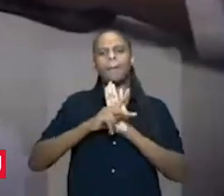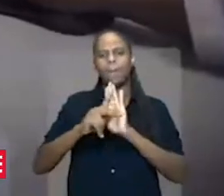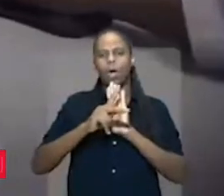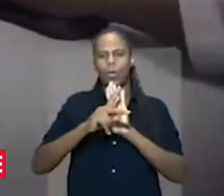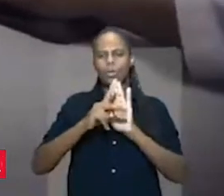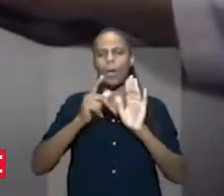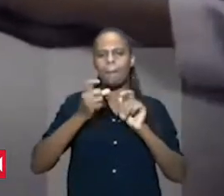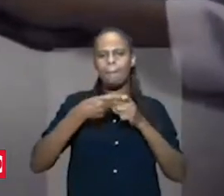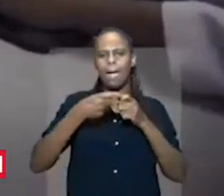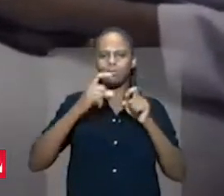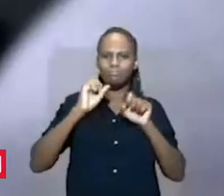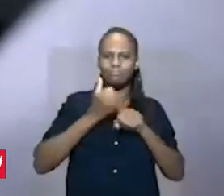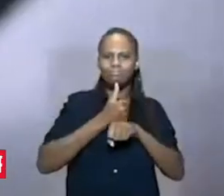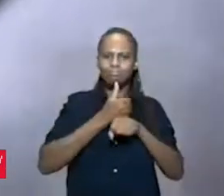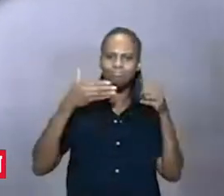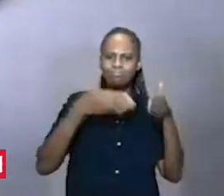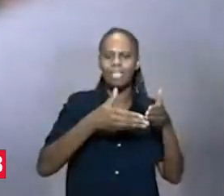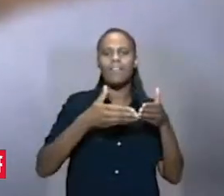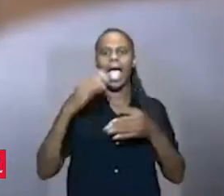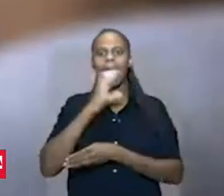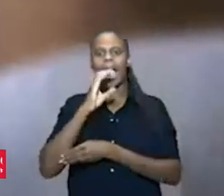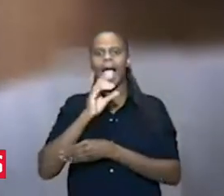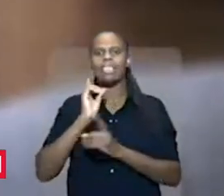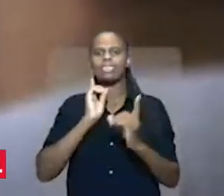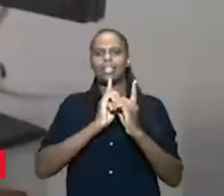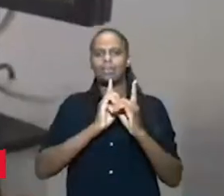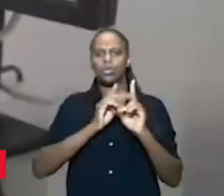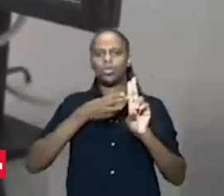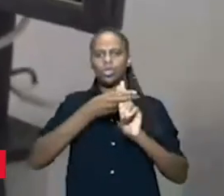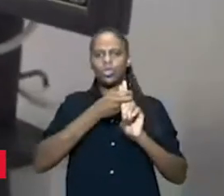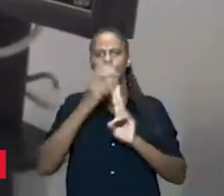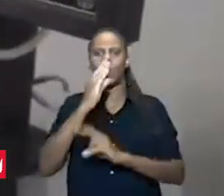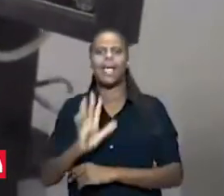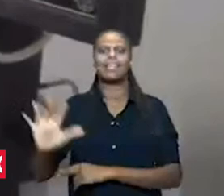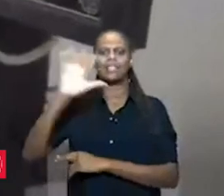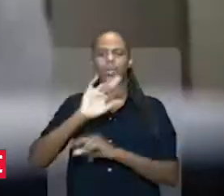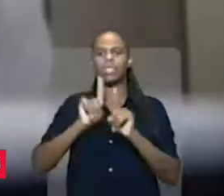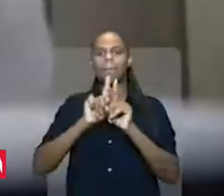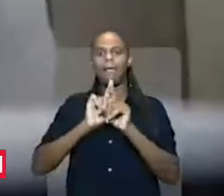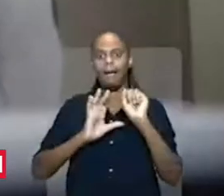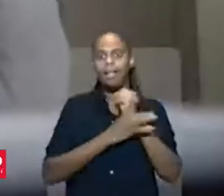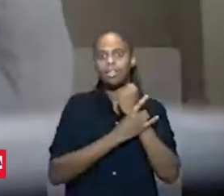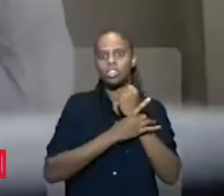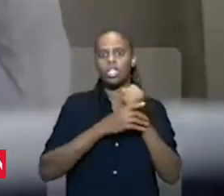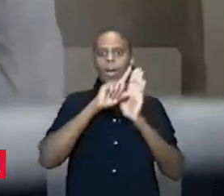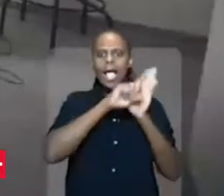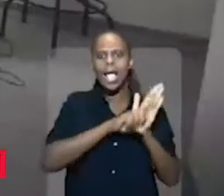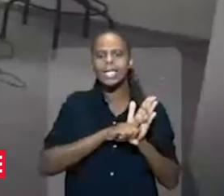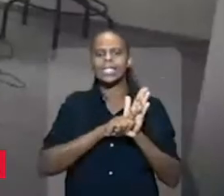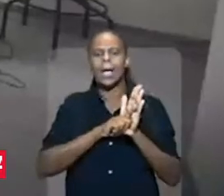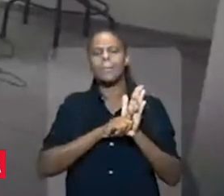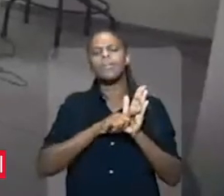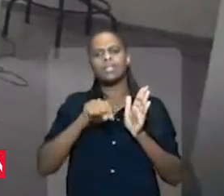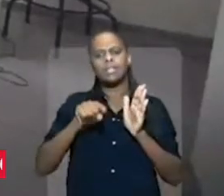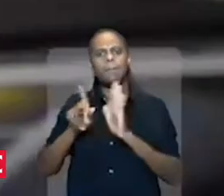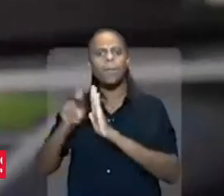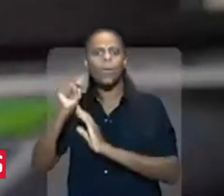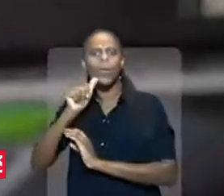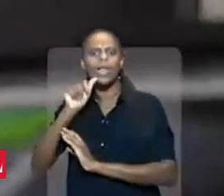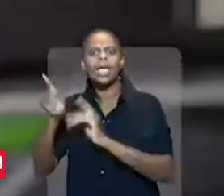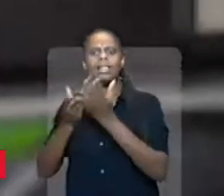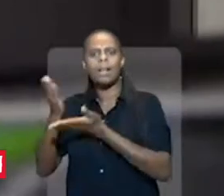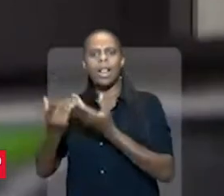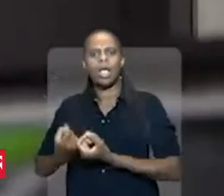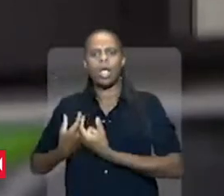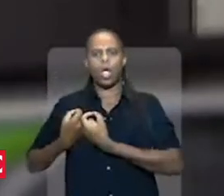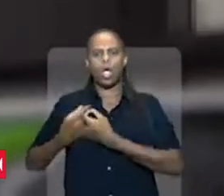Médicos Especialistas, Lula vai acelerar o atendimento pelo SUS em todo o Brasil. Lula vai garantir exames preventivos para as mulheres e